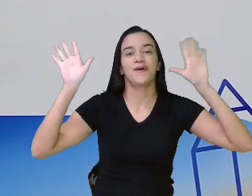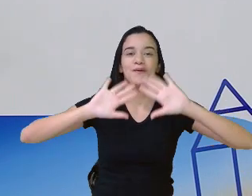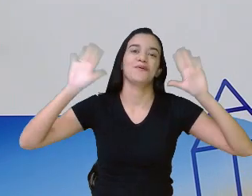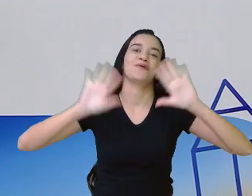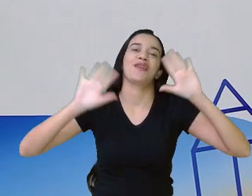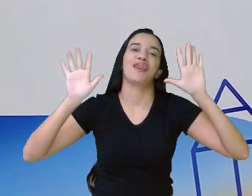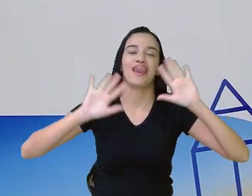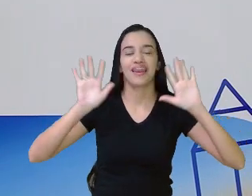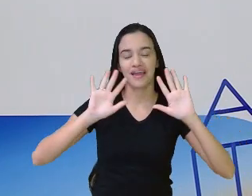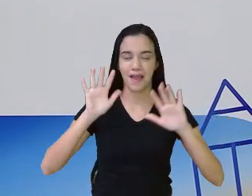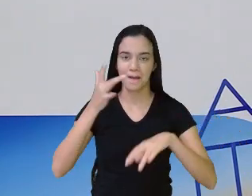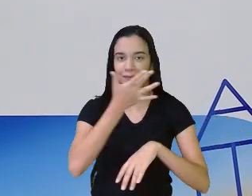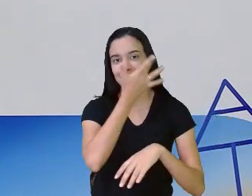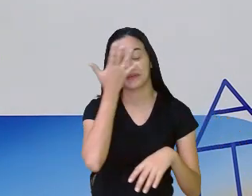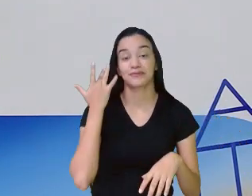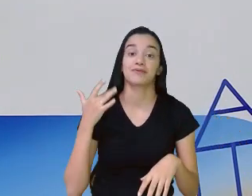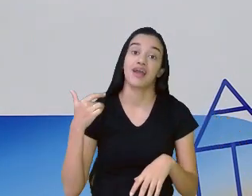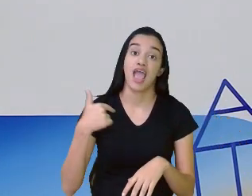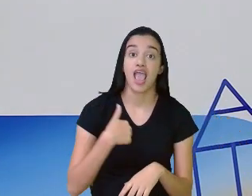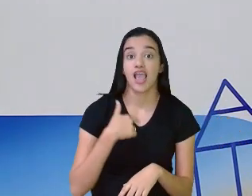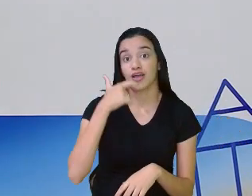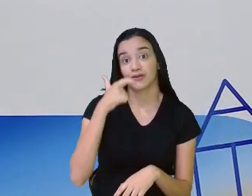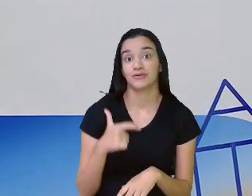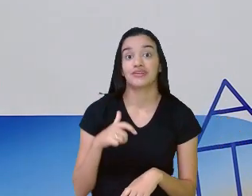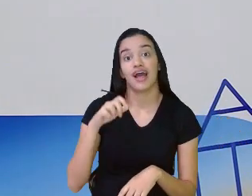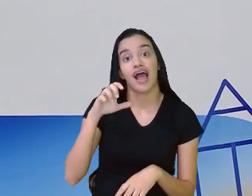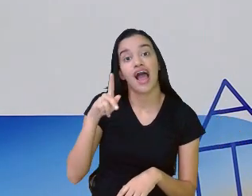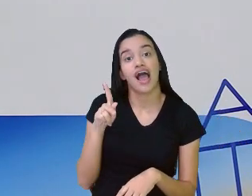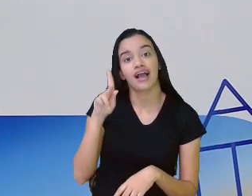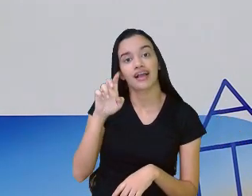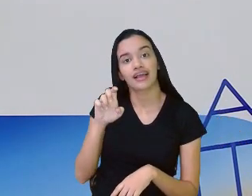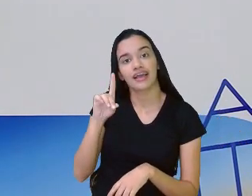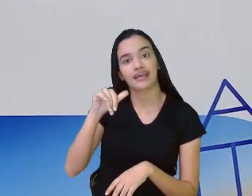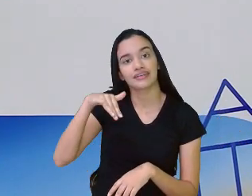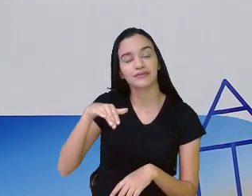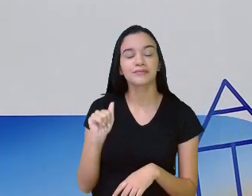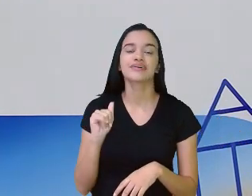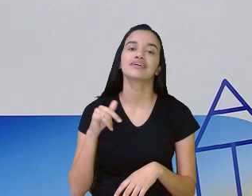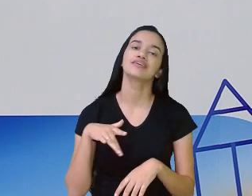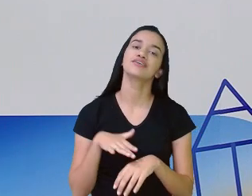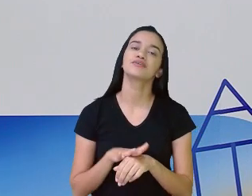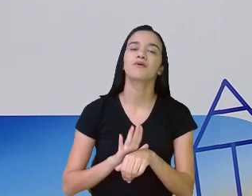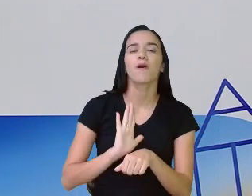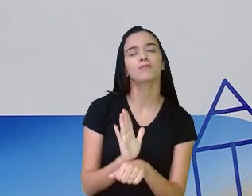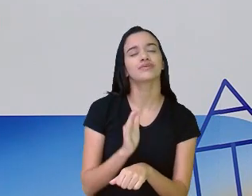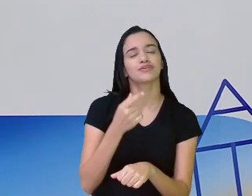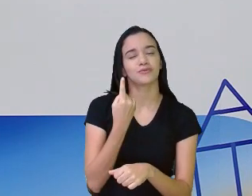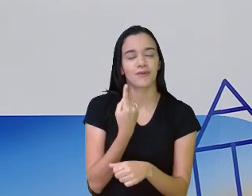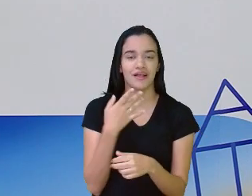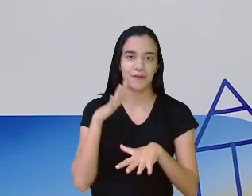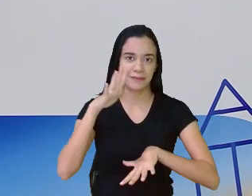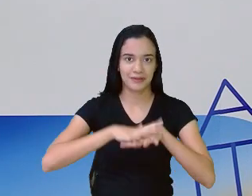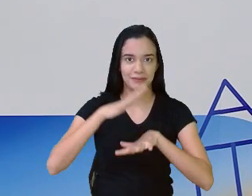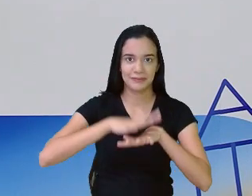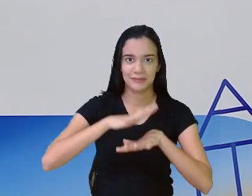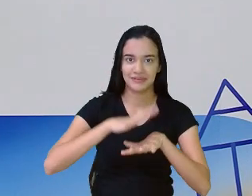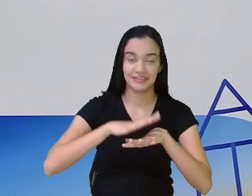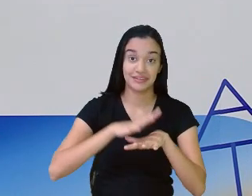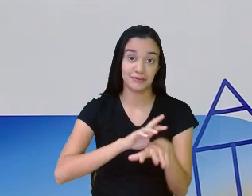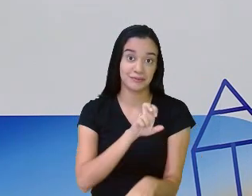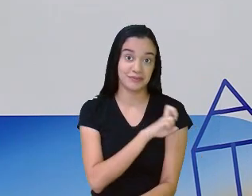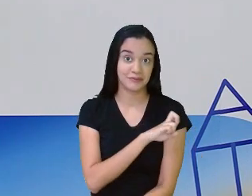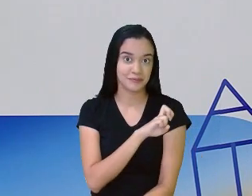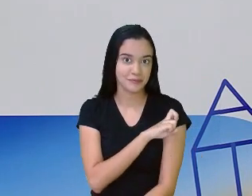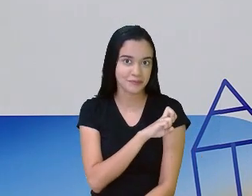Olá, pessoal. Eu sou a professora Kedma Santos e estou aqui para mais uma aula de matemática para os quintos